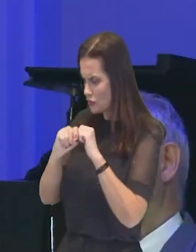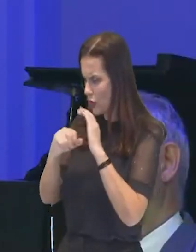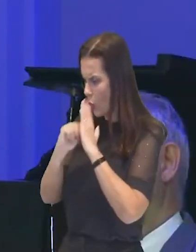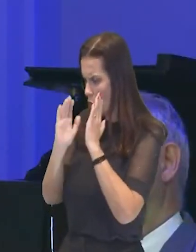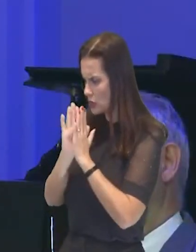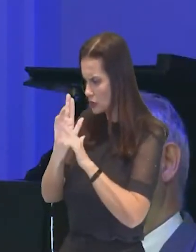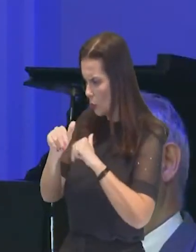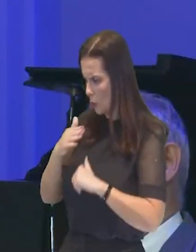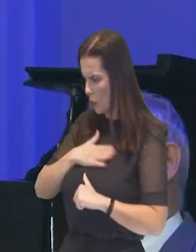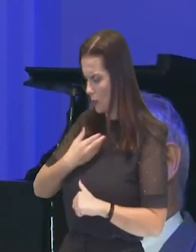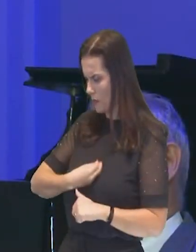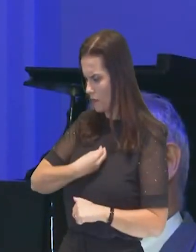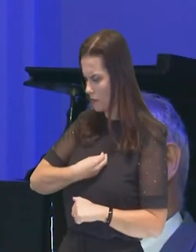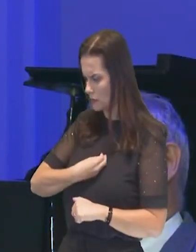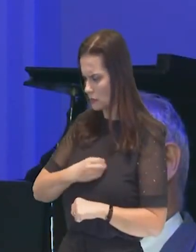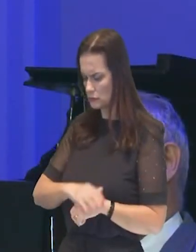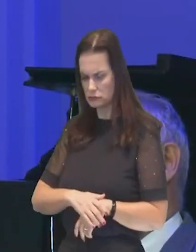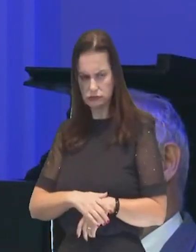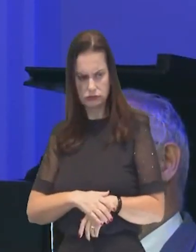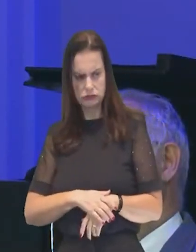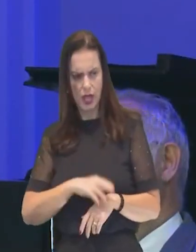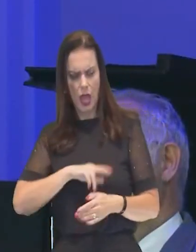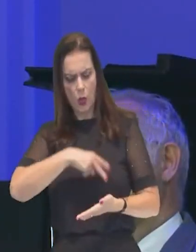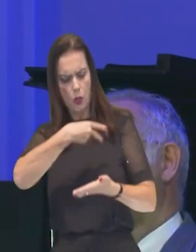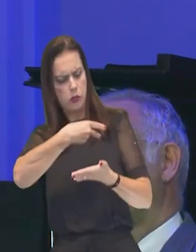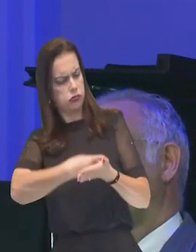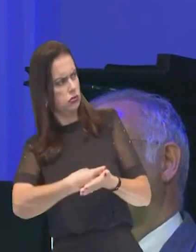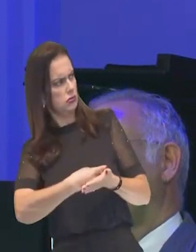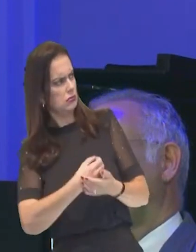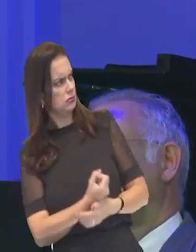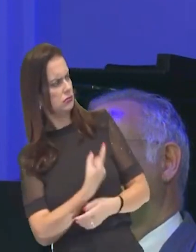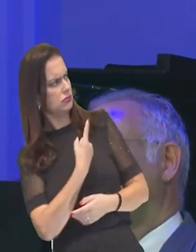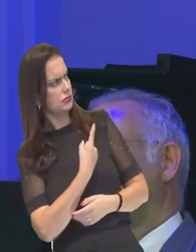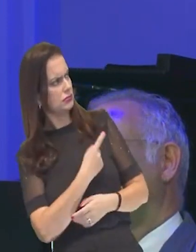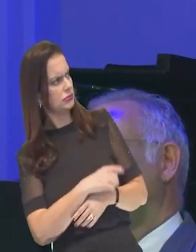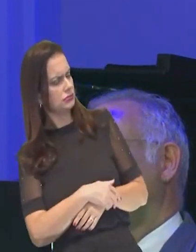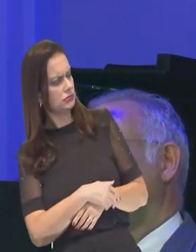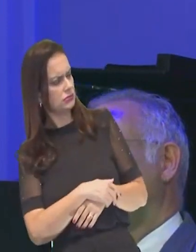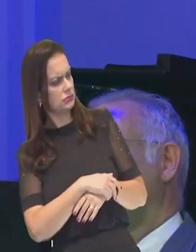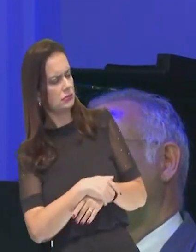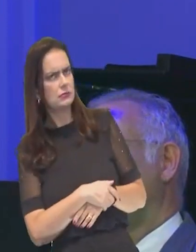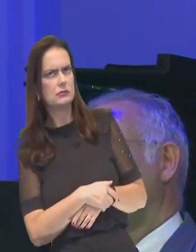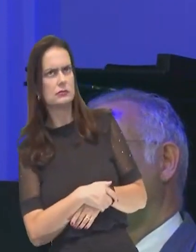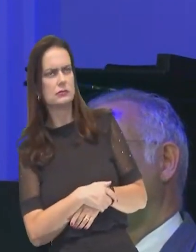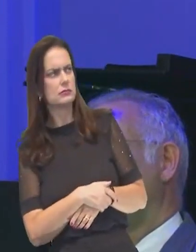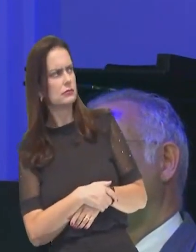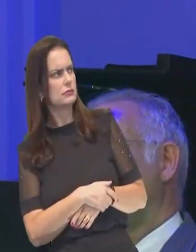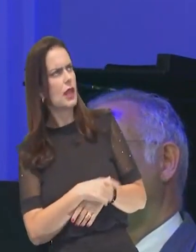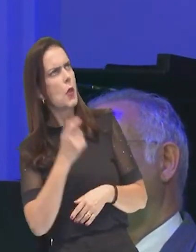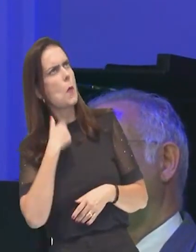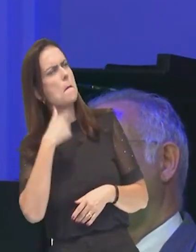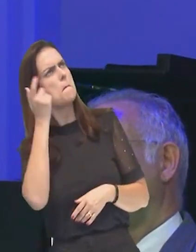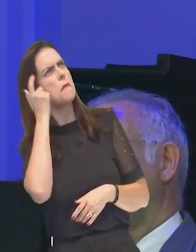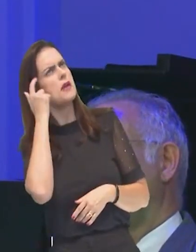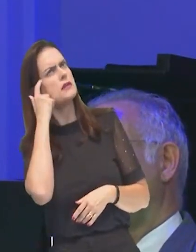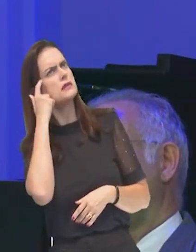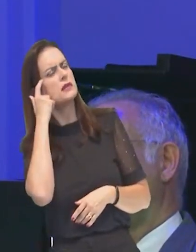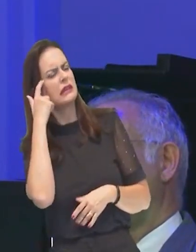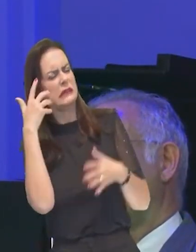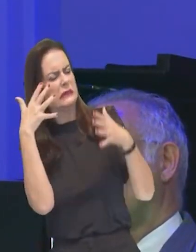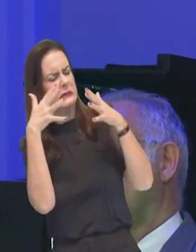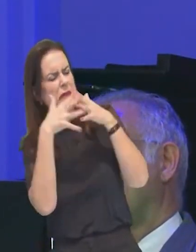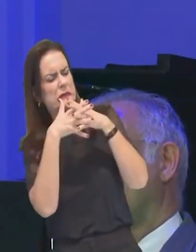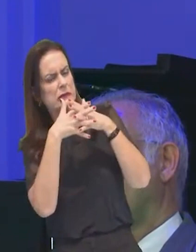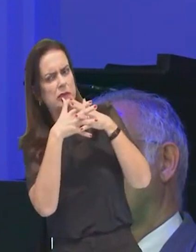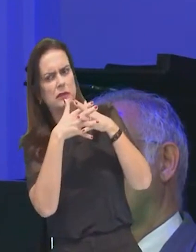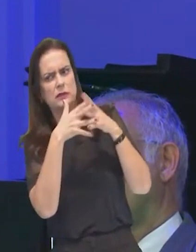mim? Ali no centro cirúrgico, irmão. Eu falei assim, eu pensei comigo, perturbado, que